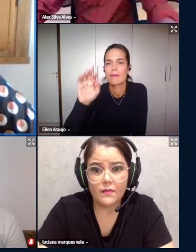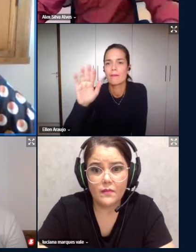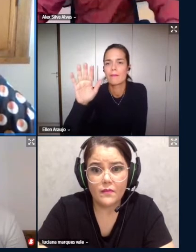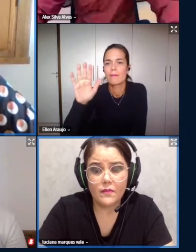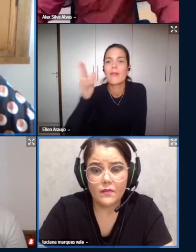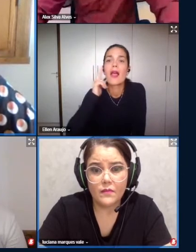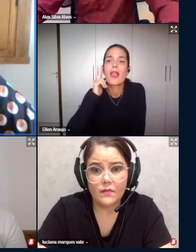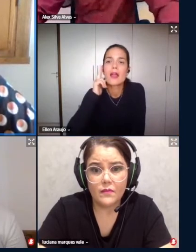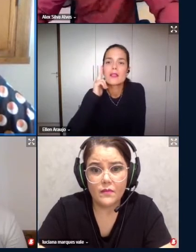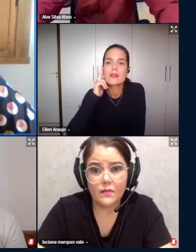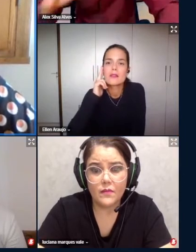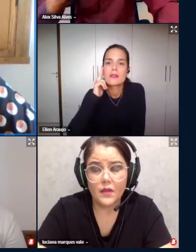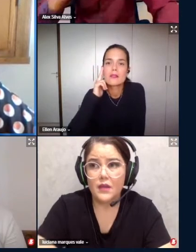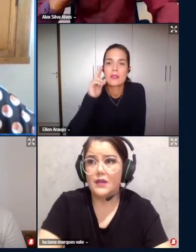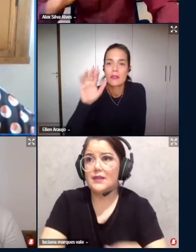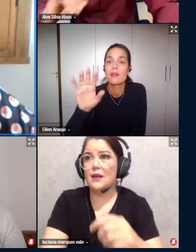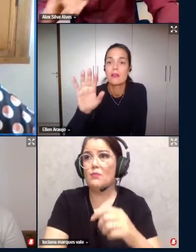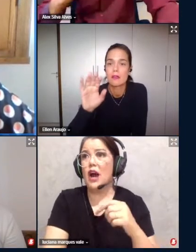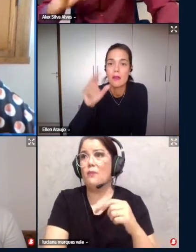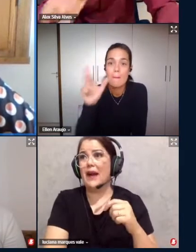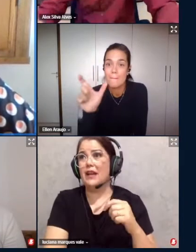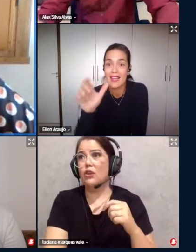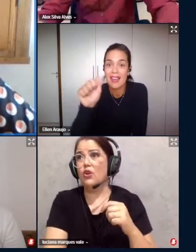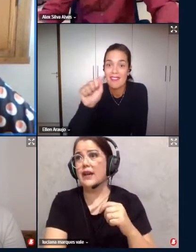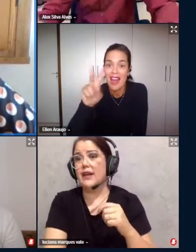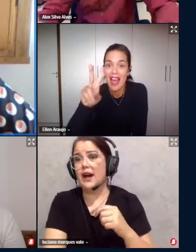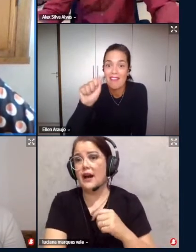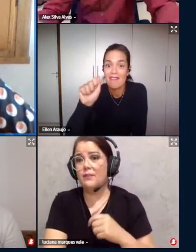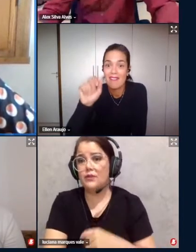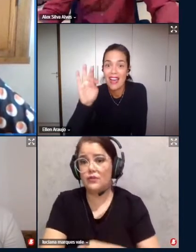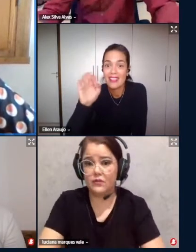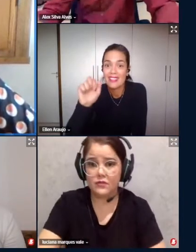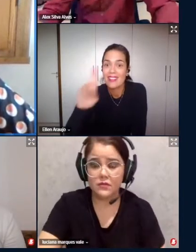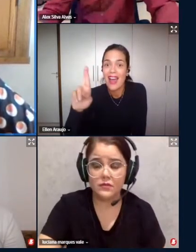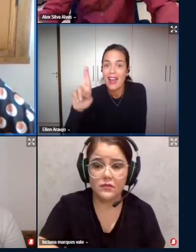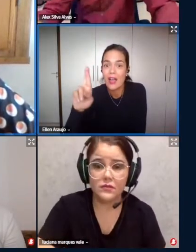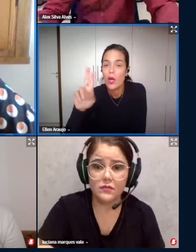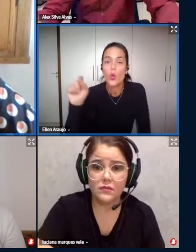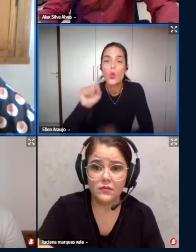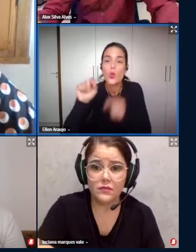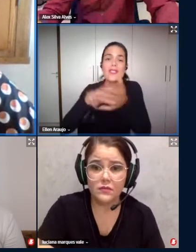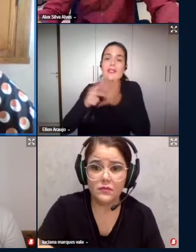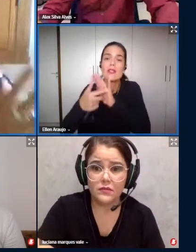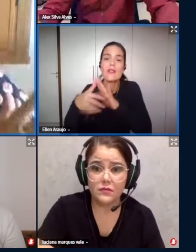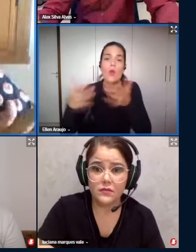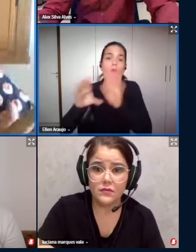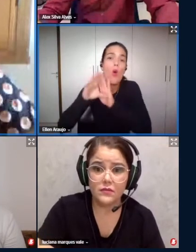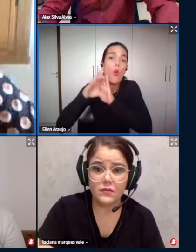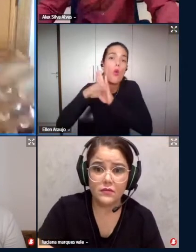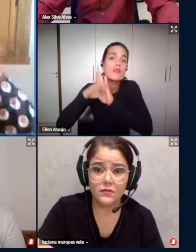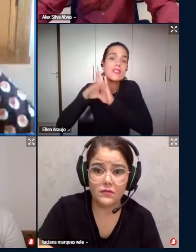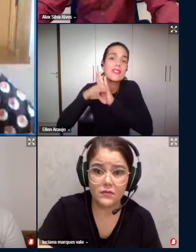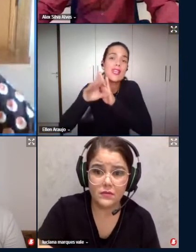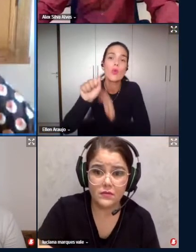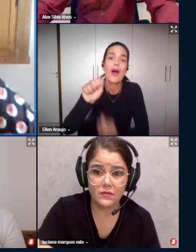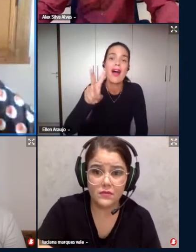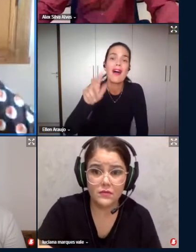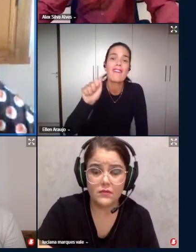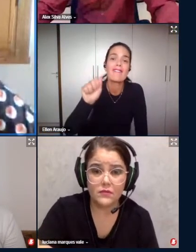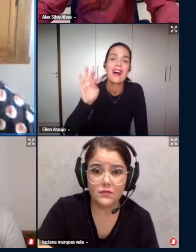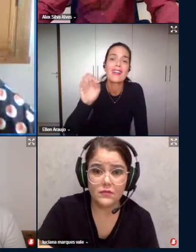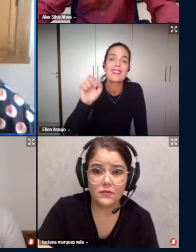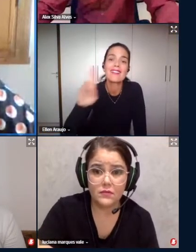definido, tudo definido. Mas no o avatar, ele consta na figura, tá tudo certo lá, né? E depois ele